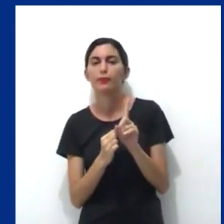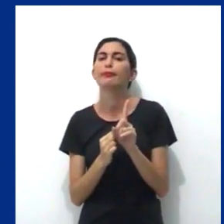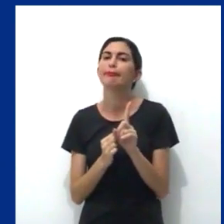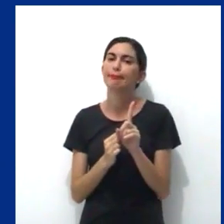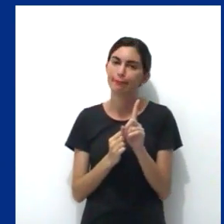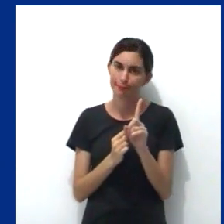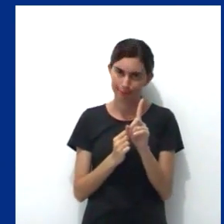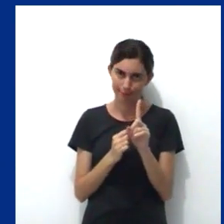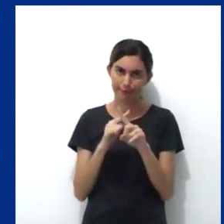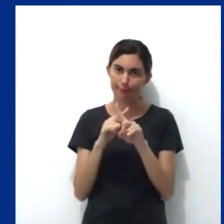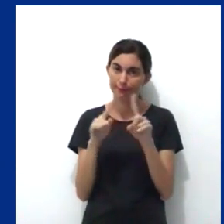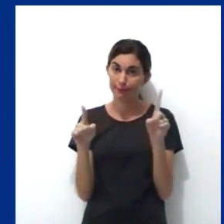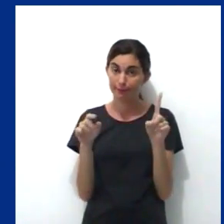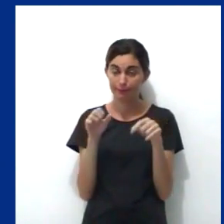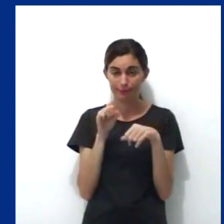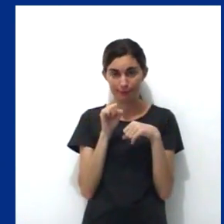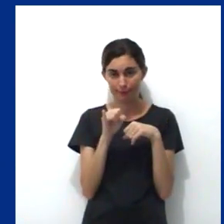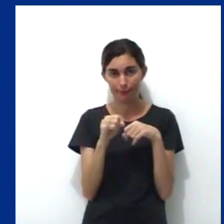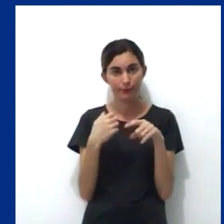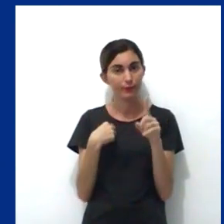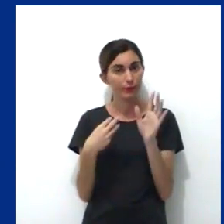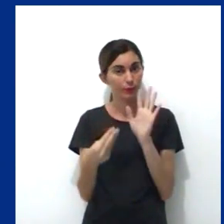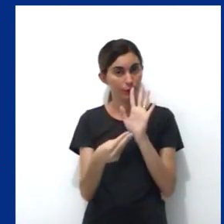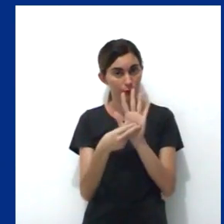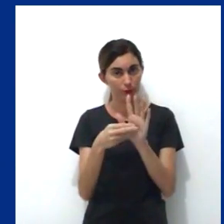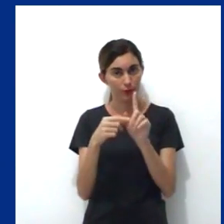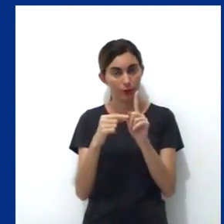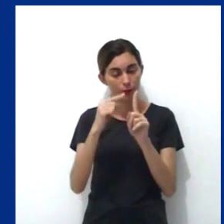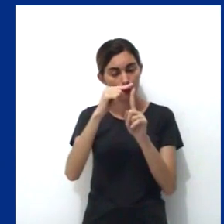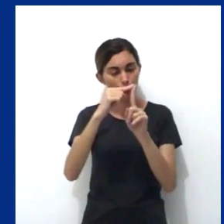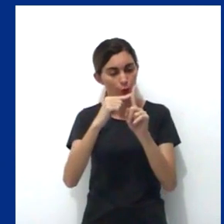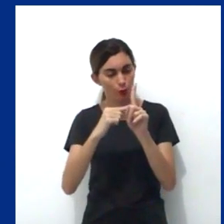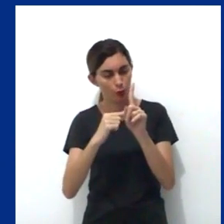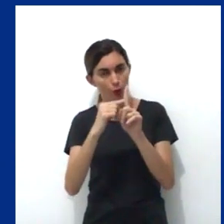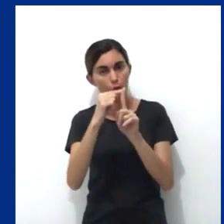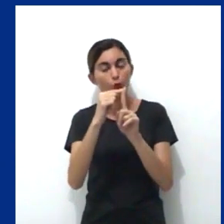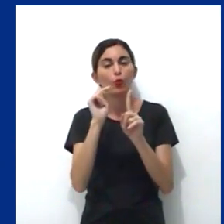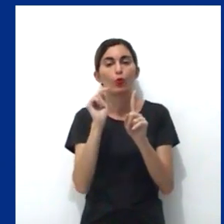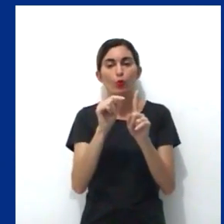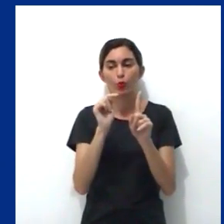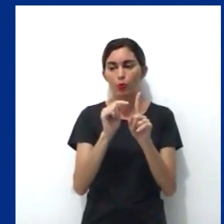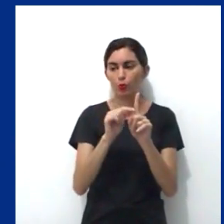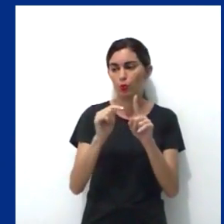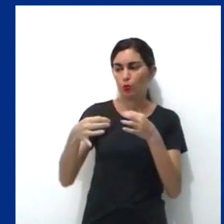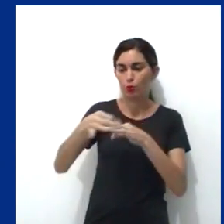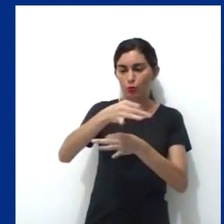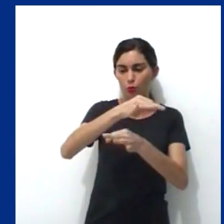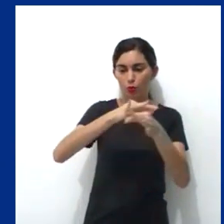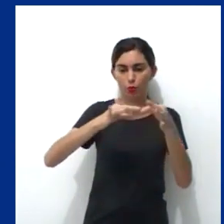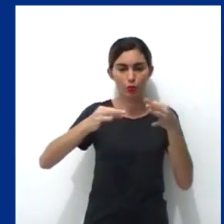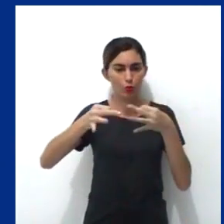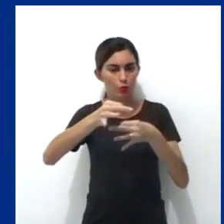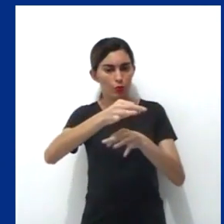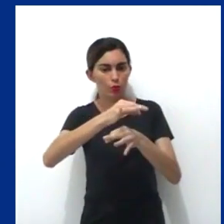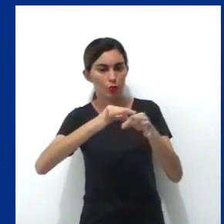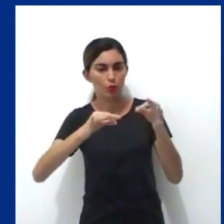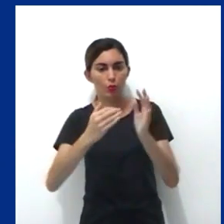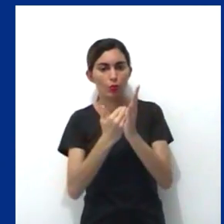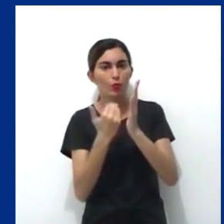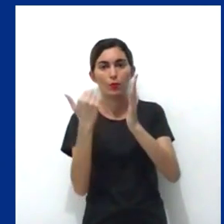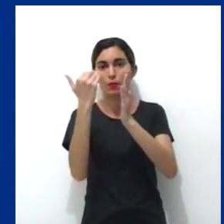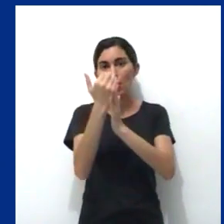nessa temperatura, o termômetro consegue reconhecer a agitação das moléculas aí. A gente vê que é uma agitação baixa, né?